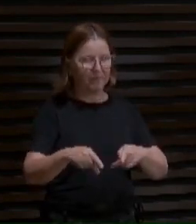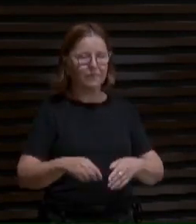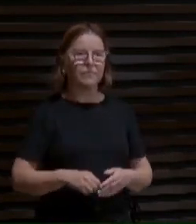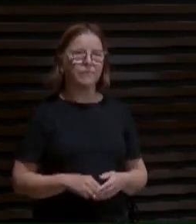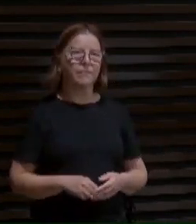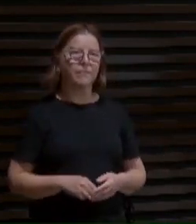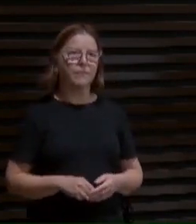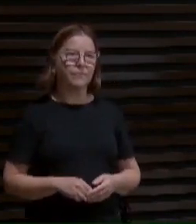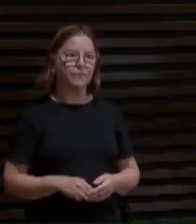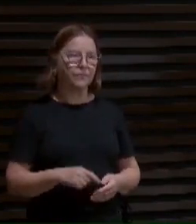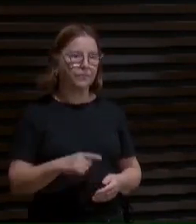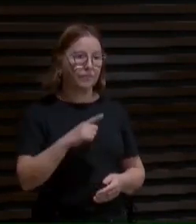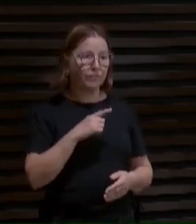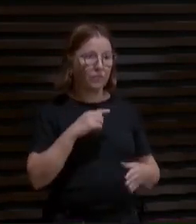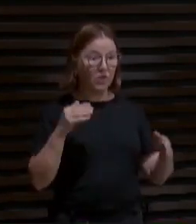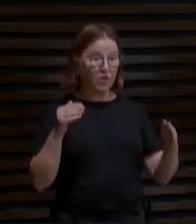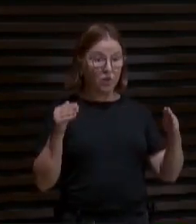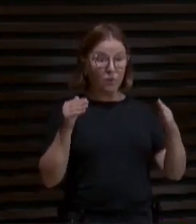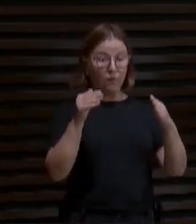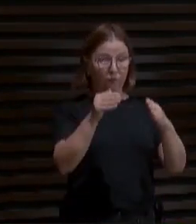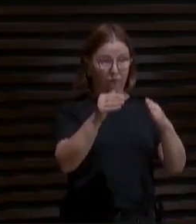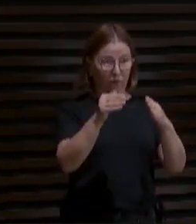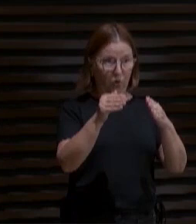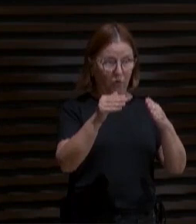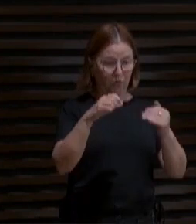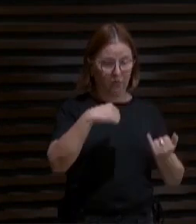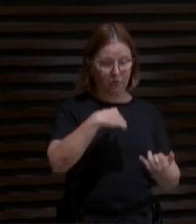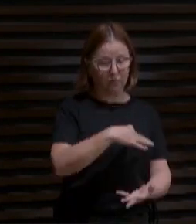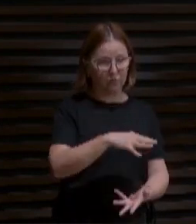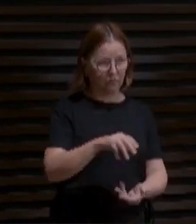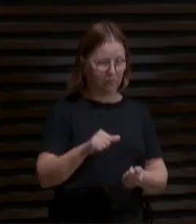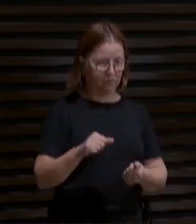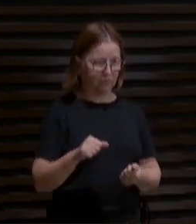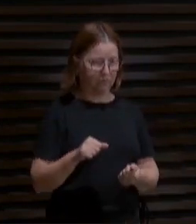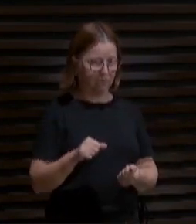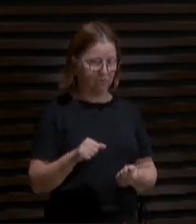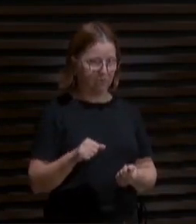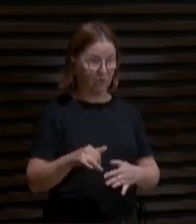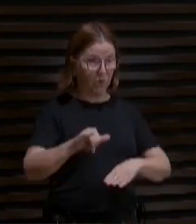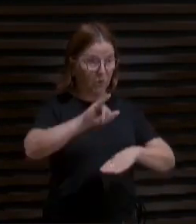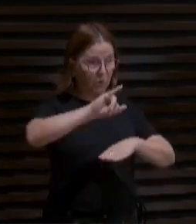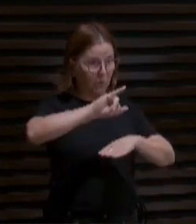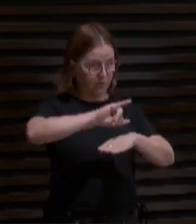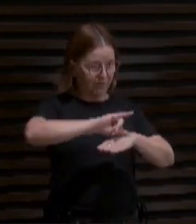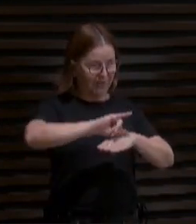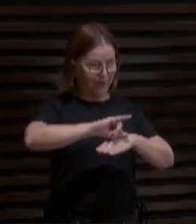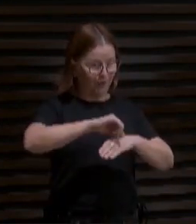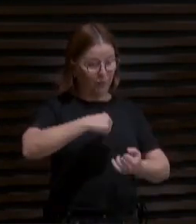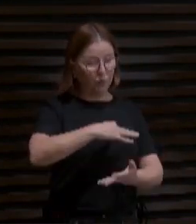Há um foco no mundo, o umbigo do mundo é Jerusalém.